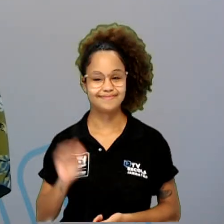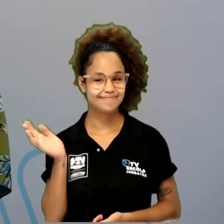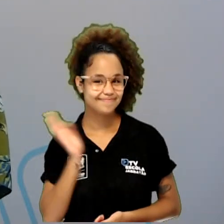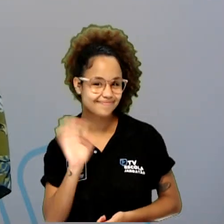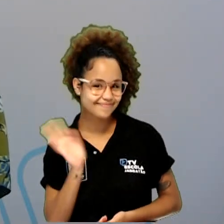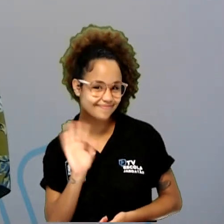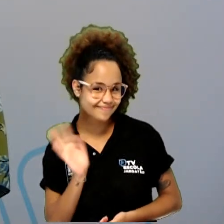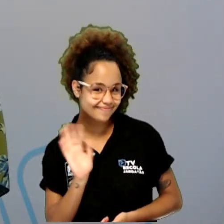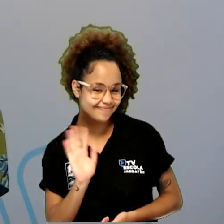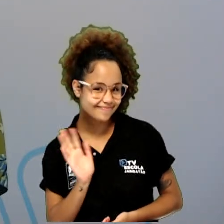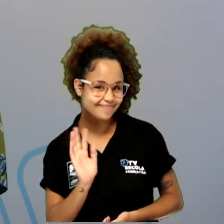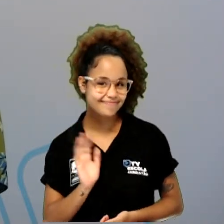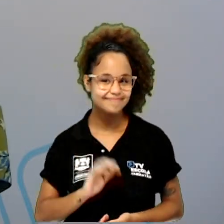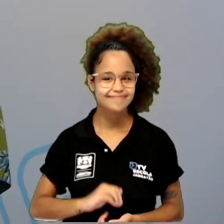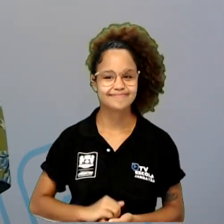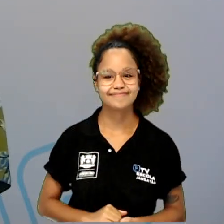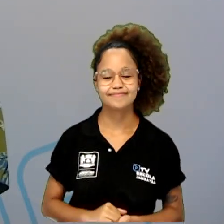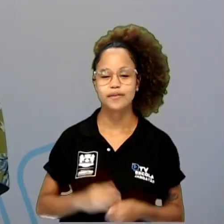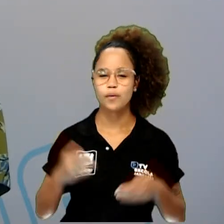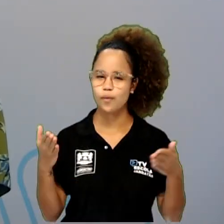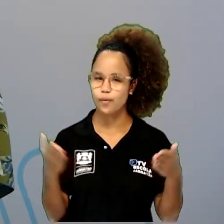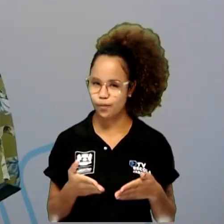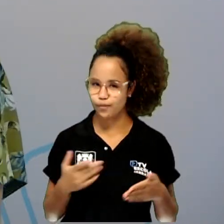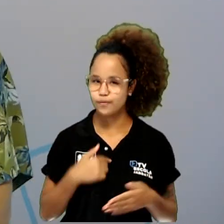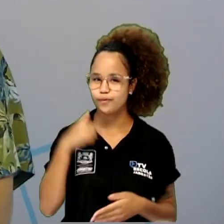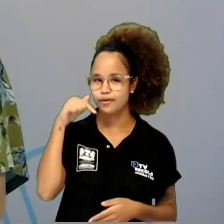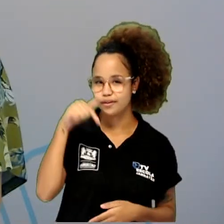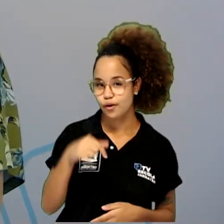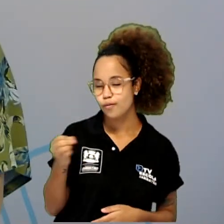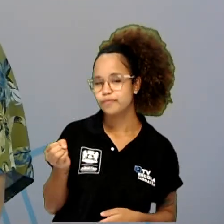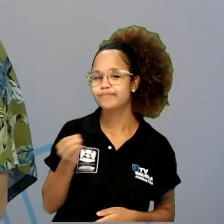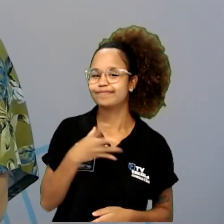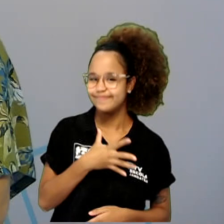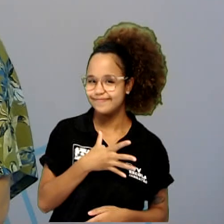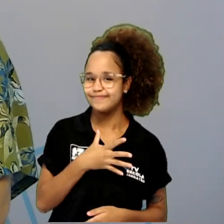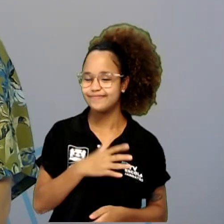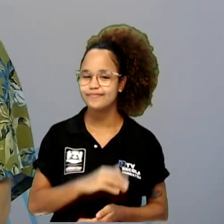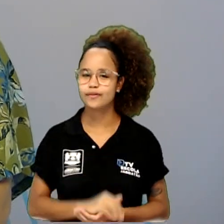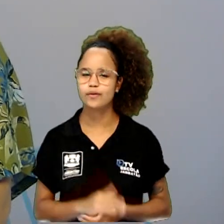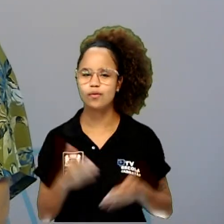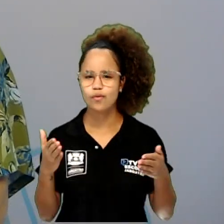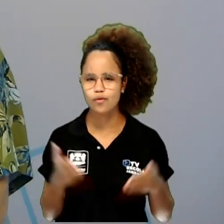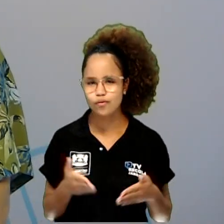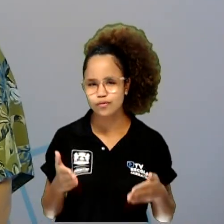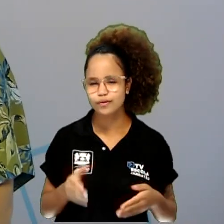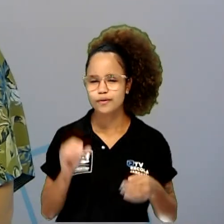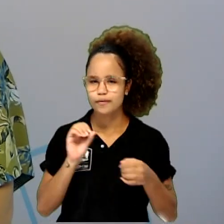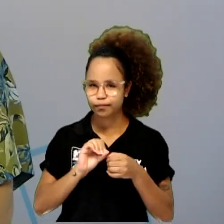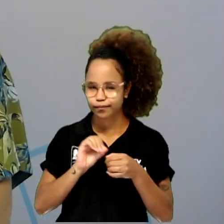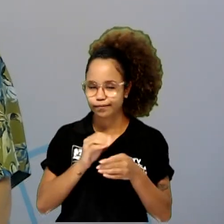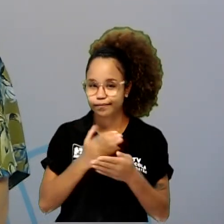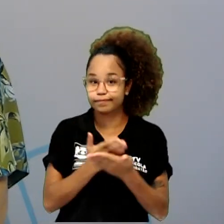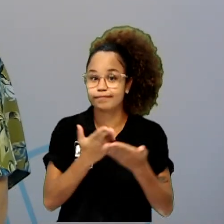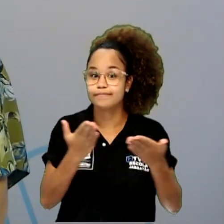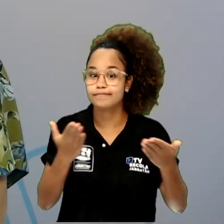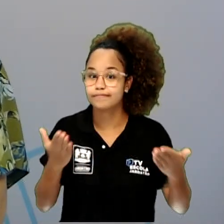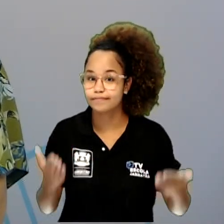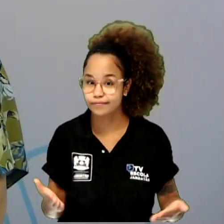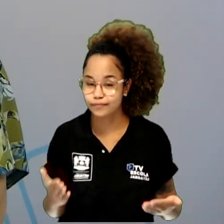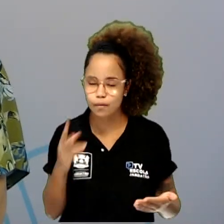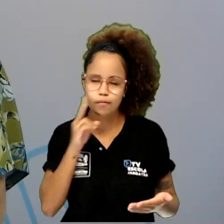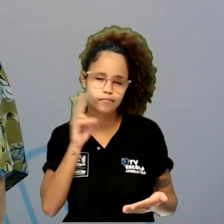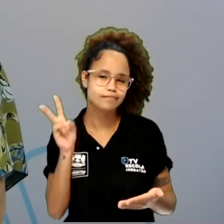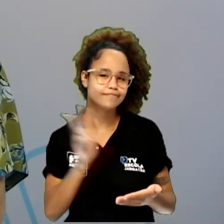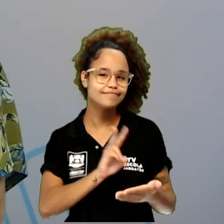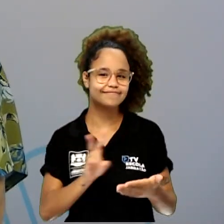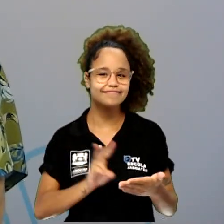Olá, pessoal! Hoje eu estou aqui com uma novidade. Hoje eu vou fazer para vocês uma mediação de leitura,